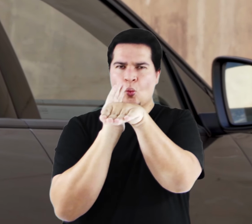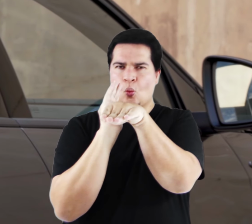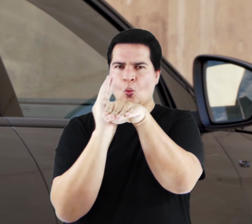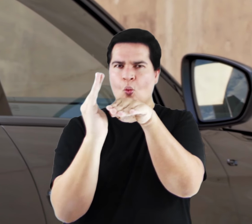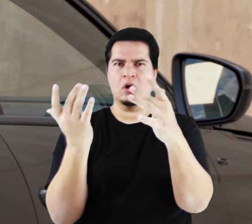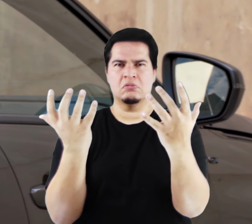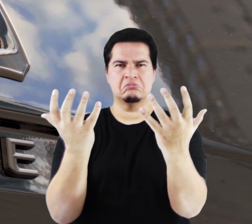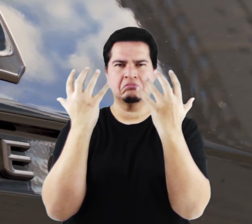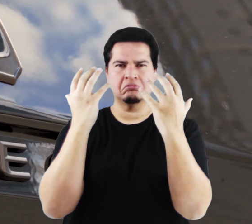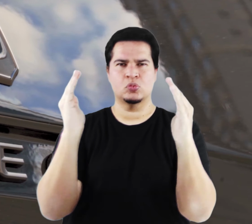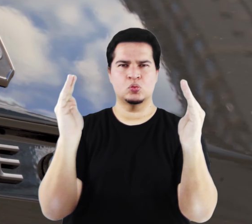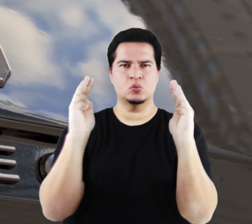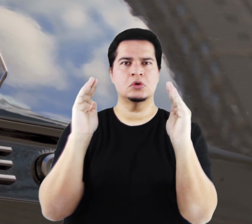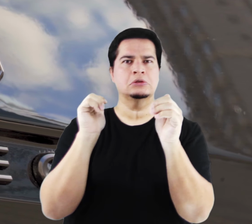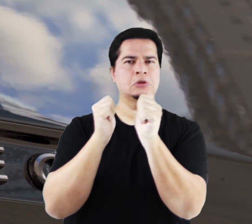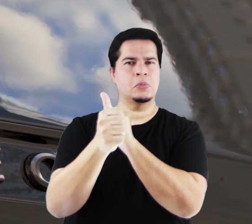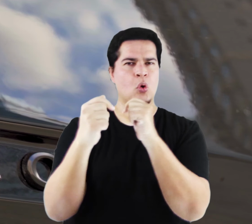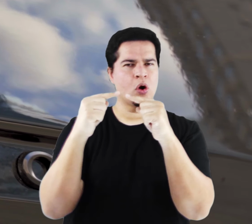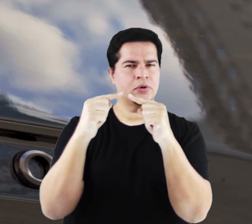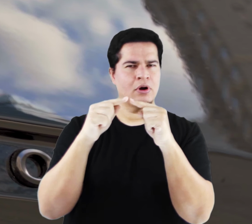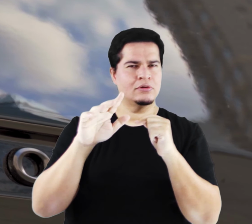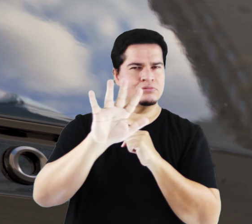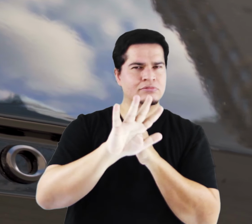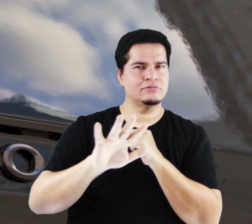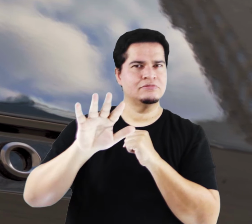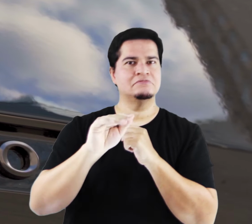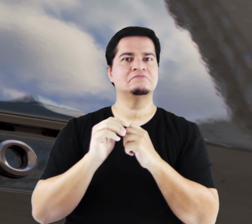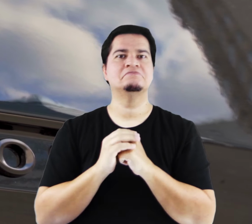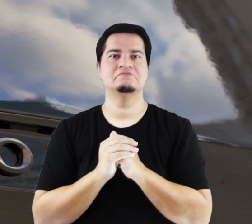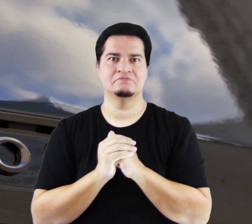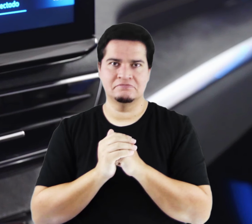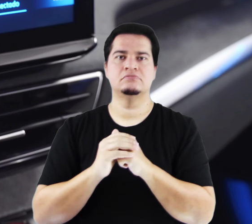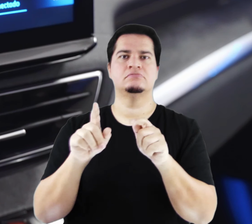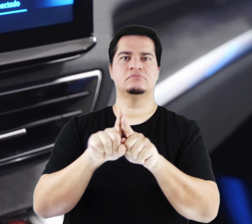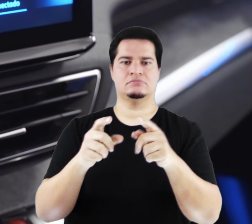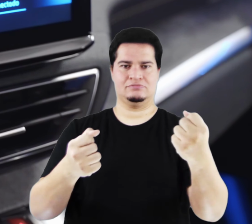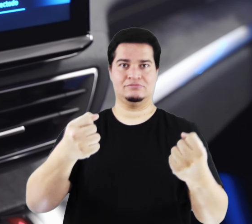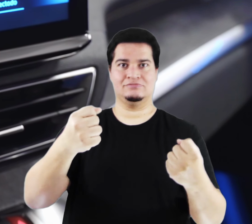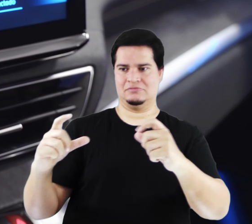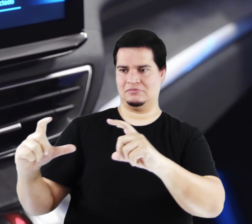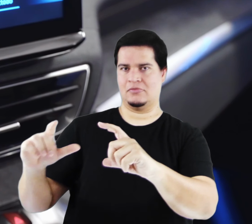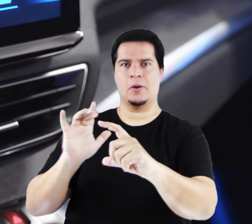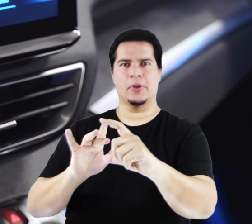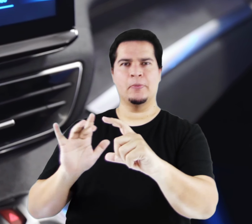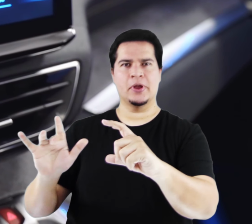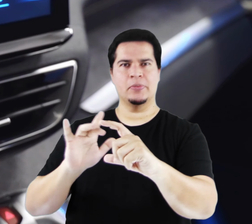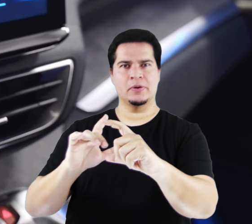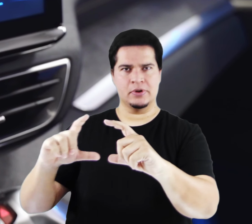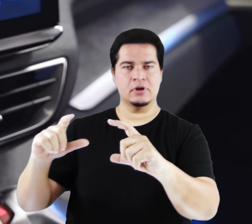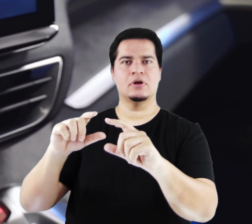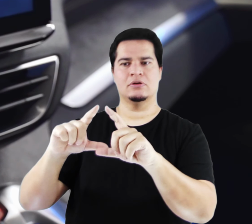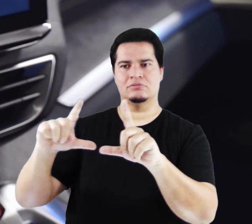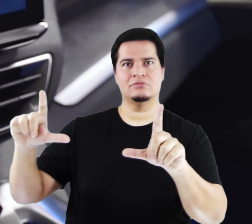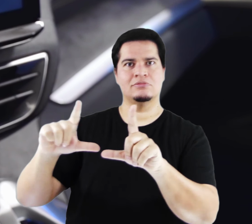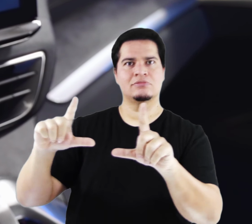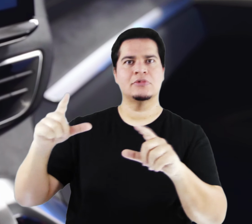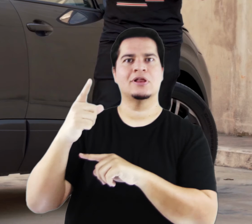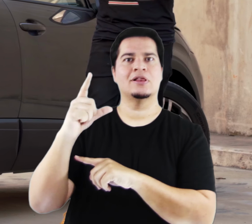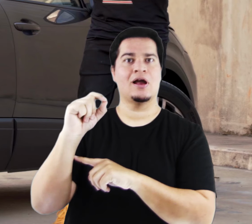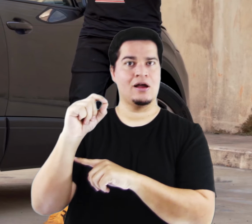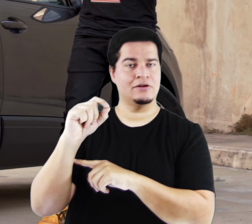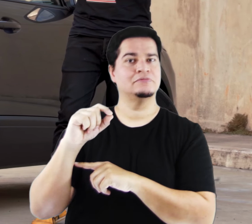aí de sofisticação e esportividade a mais. E essa versão também tem uma central multimídia com tela de 10 polegadas, que também é uma novidade.